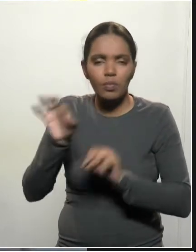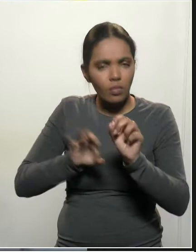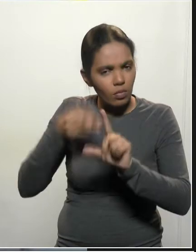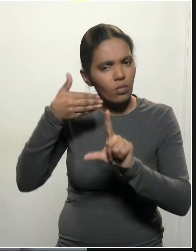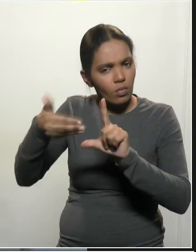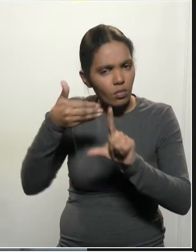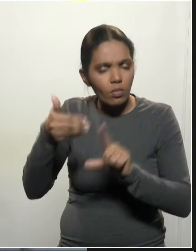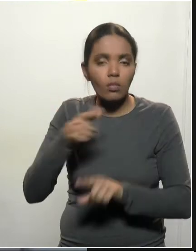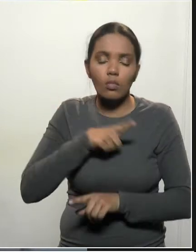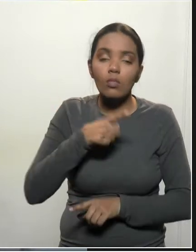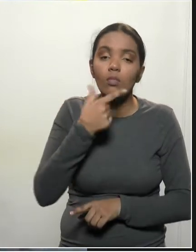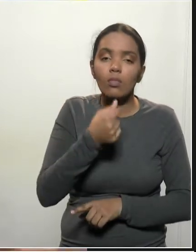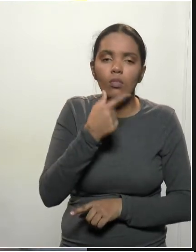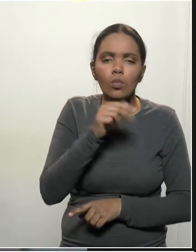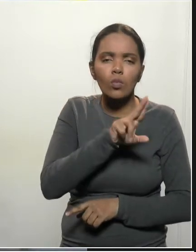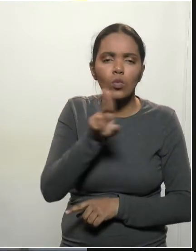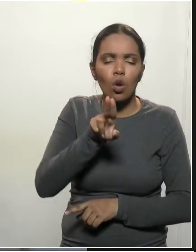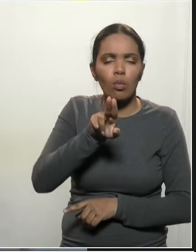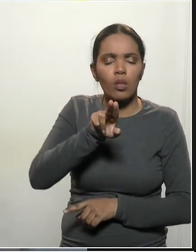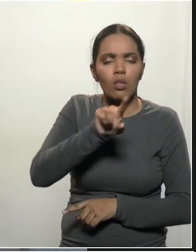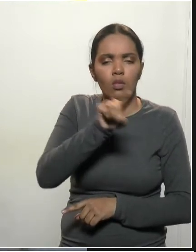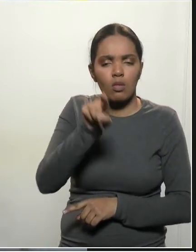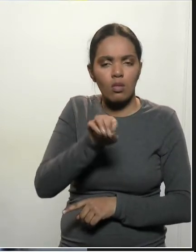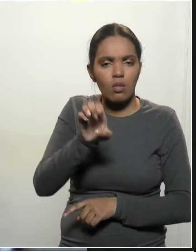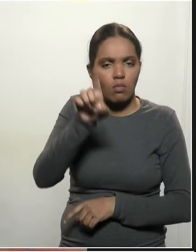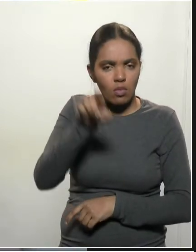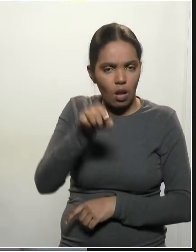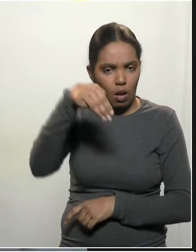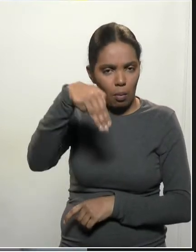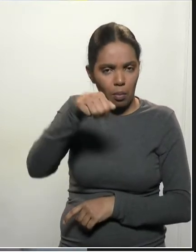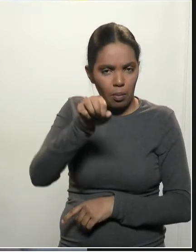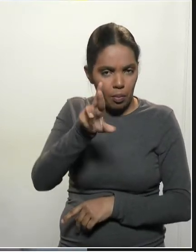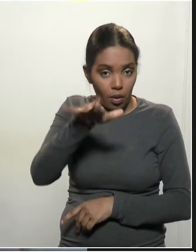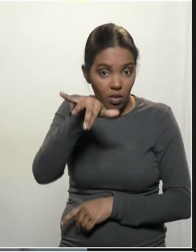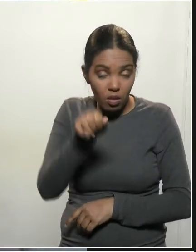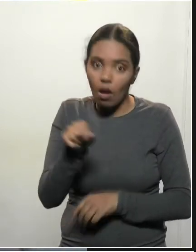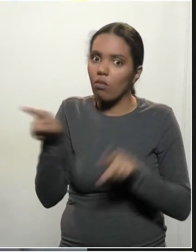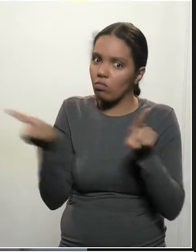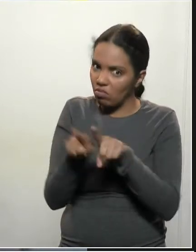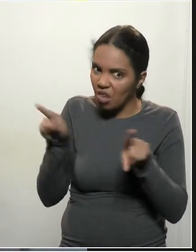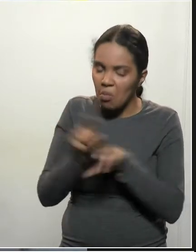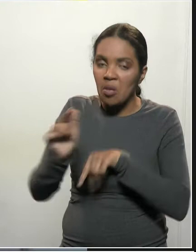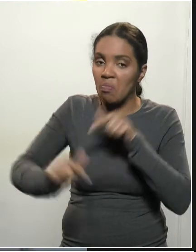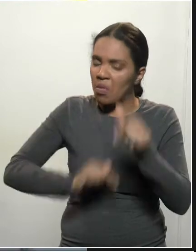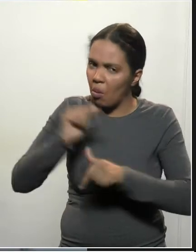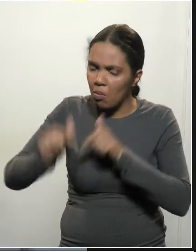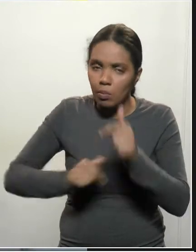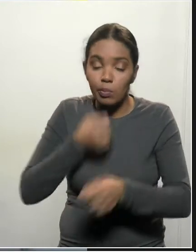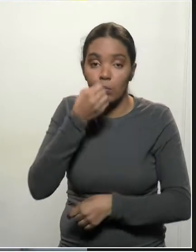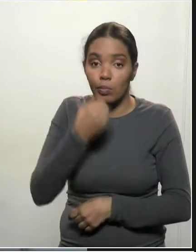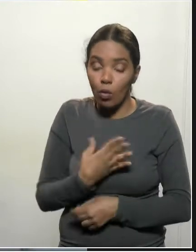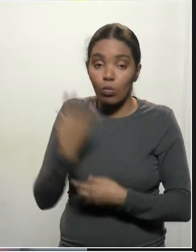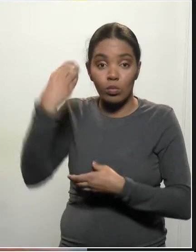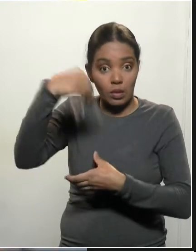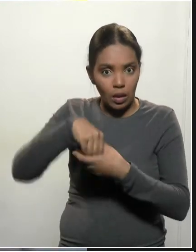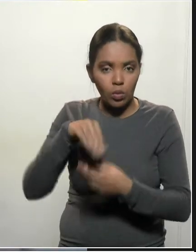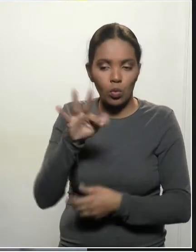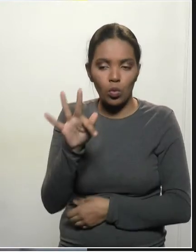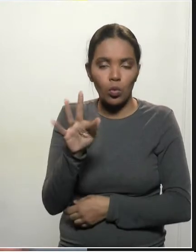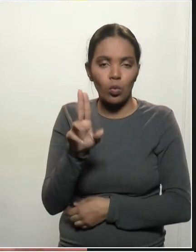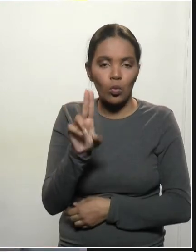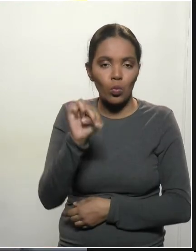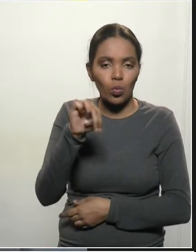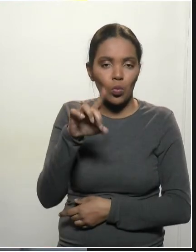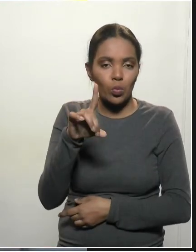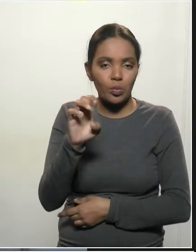se afastou e que é de uma competência extraordinária e de uma disponibilidade também imensa à frente da Fundepar, mas